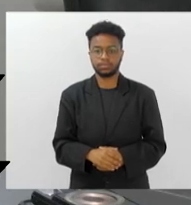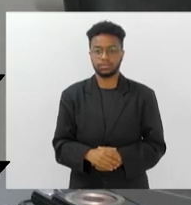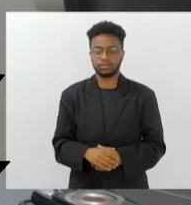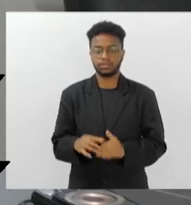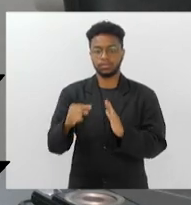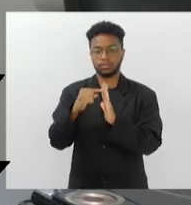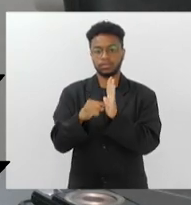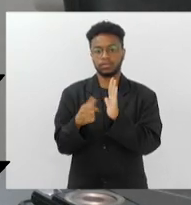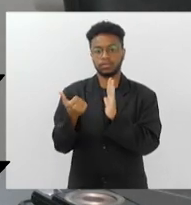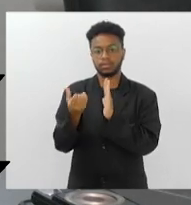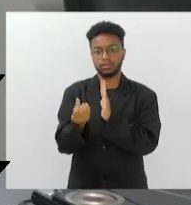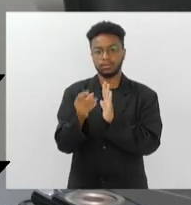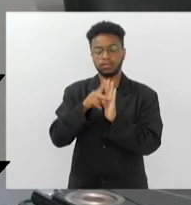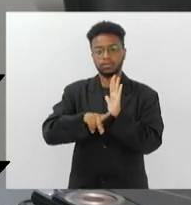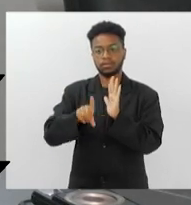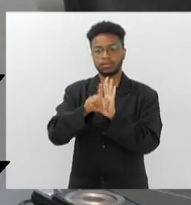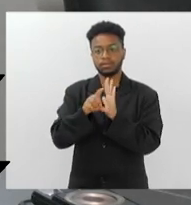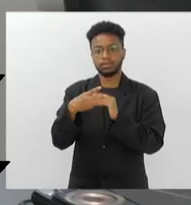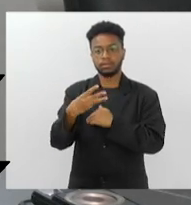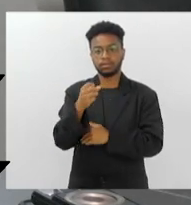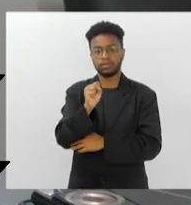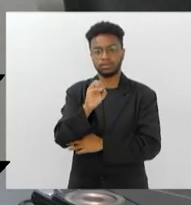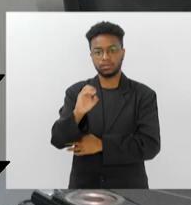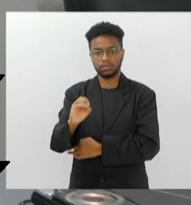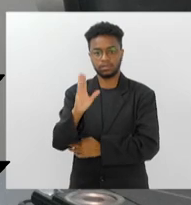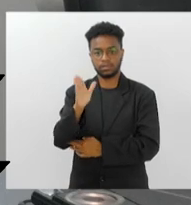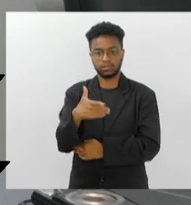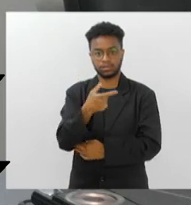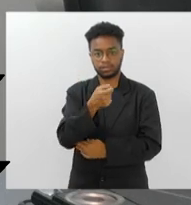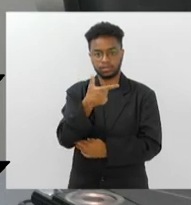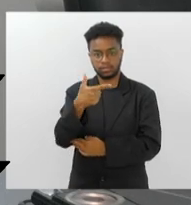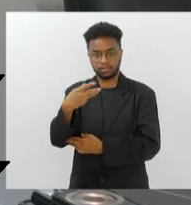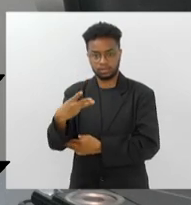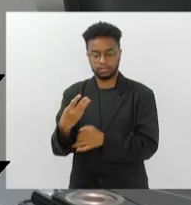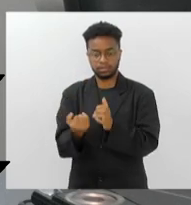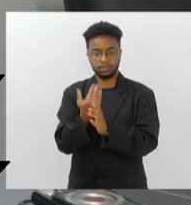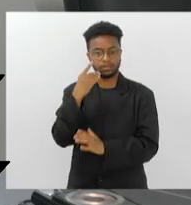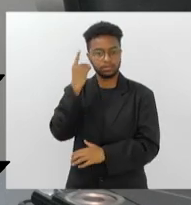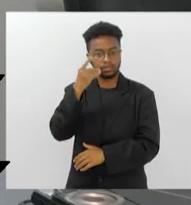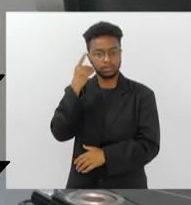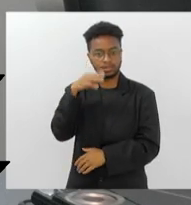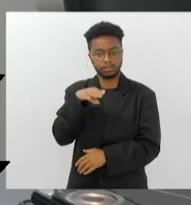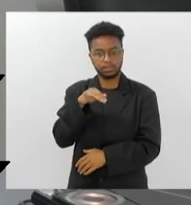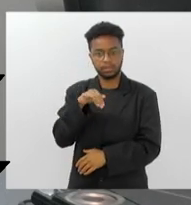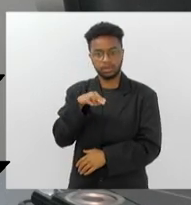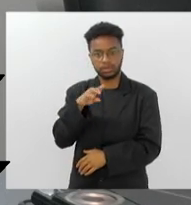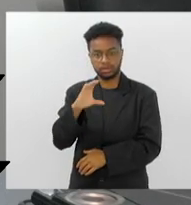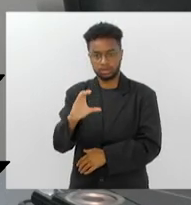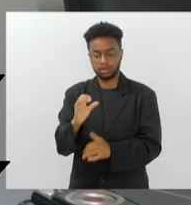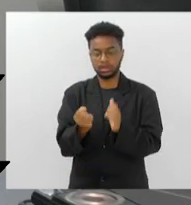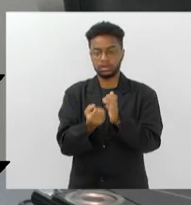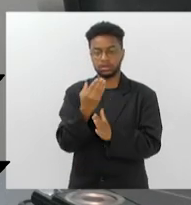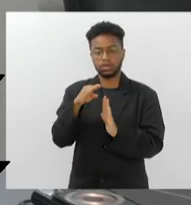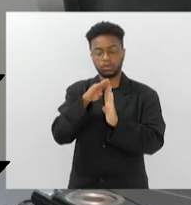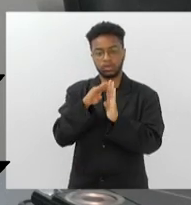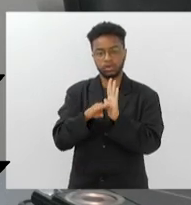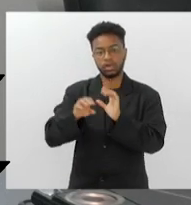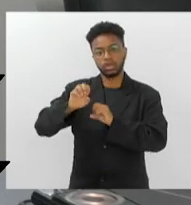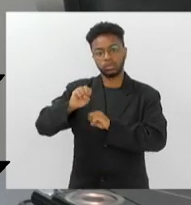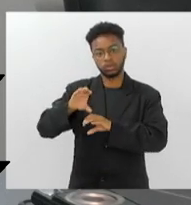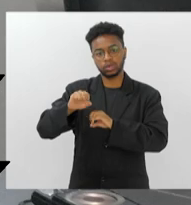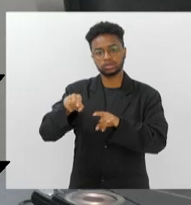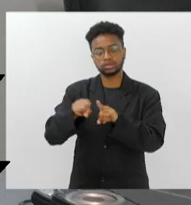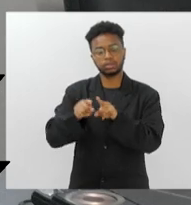16 da pauta projeto de lei 380 de 2023 autoria do deputado Carlos min em que fica criado o programa de educação e